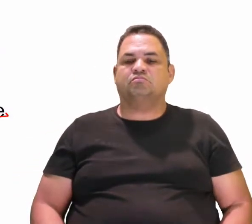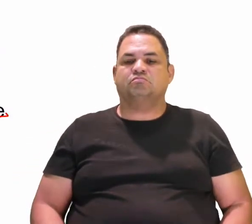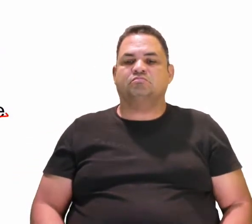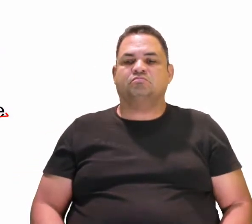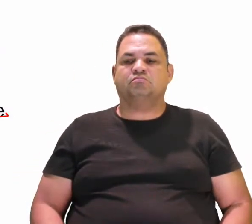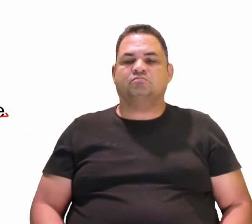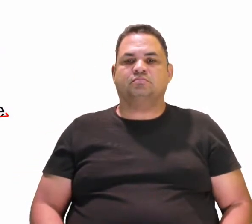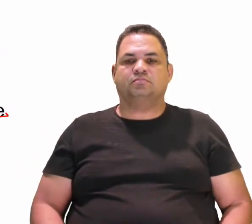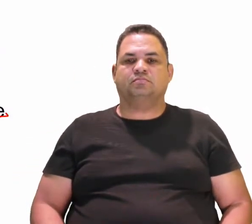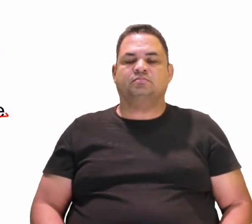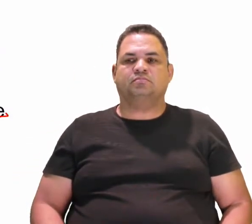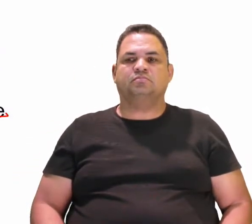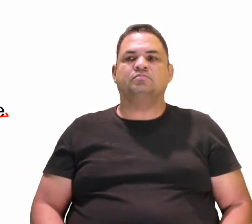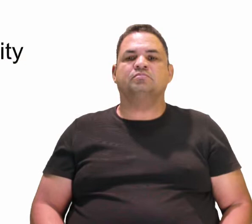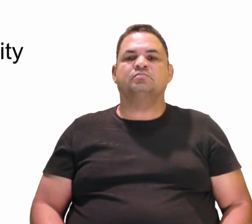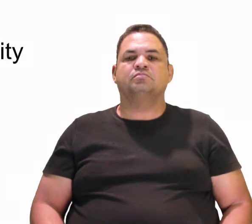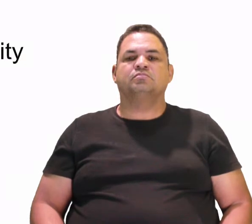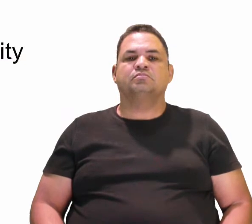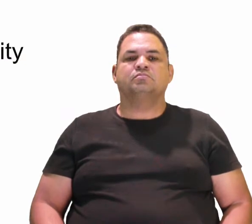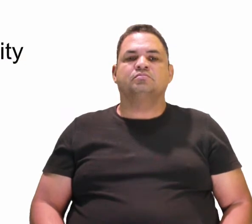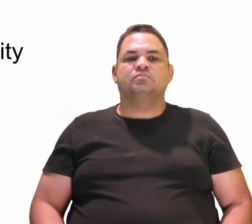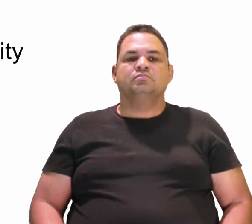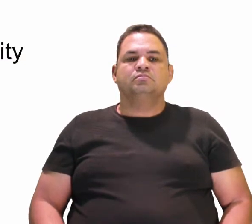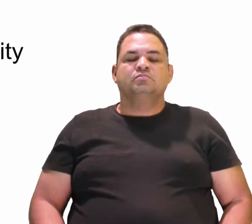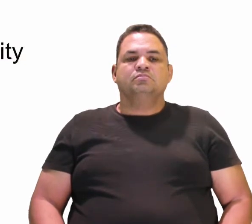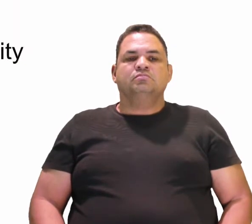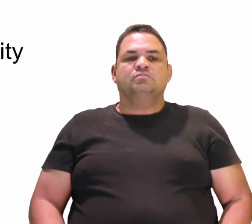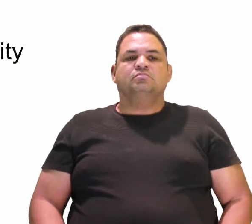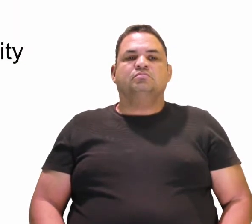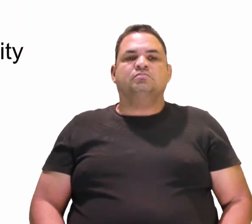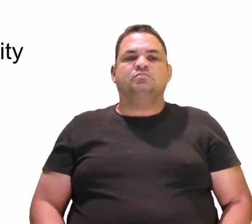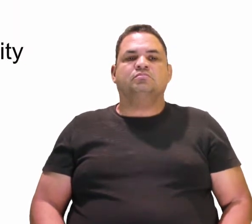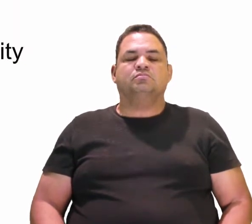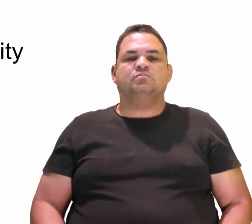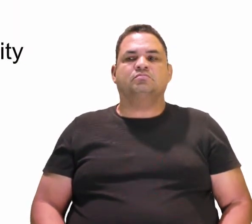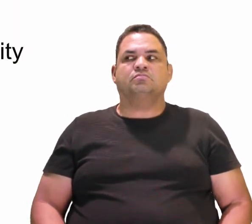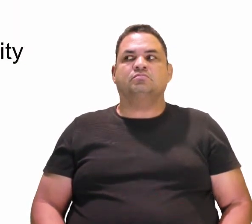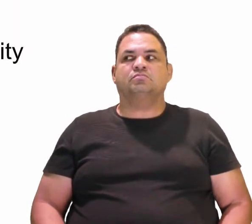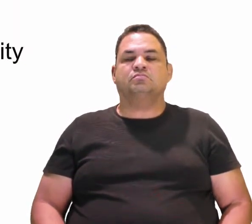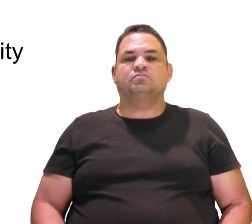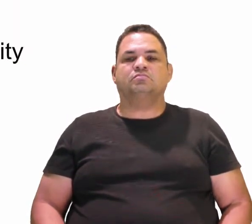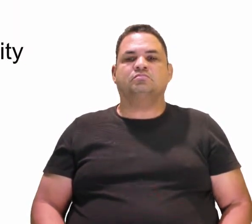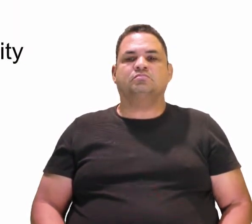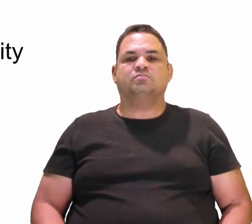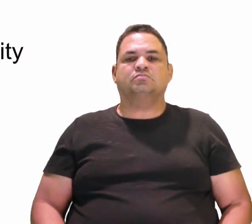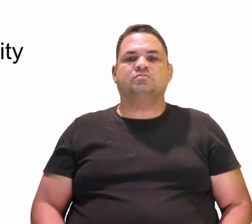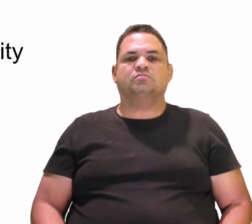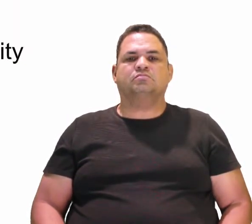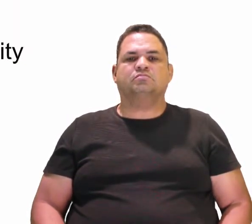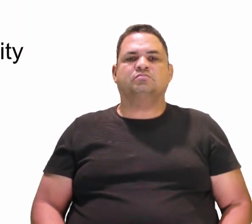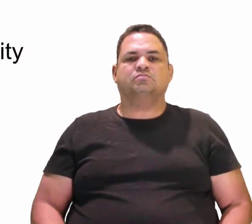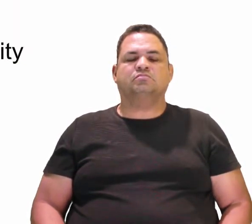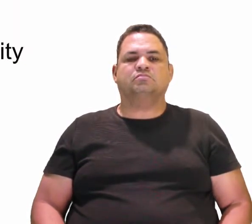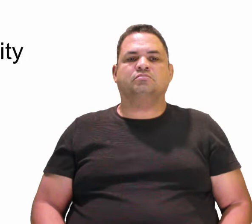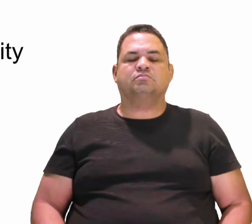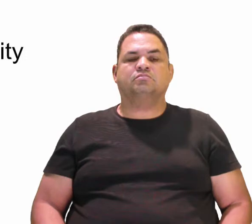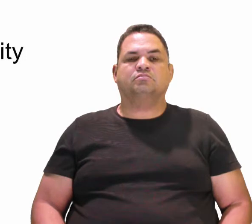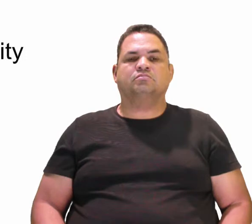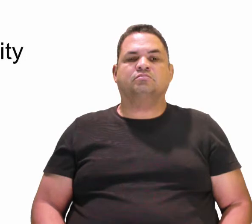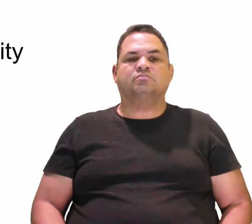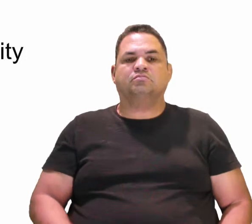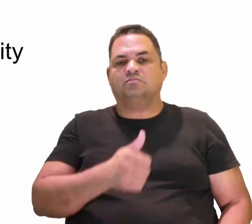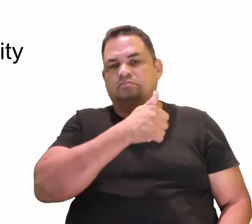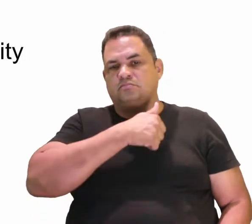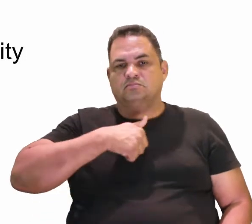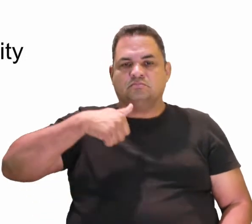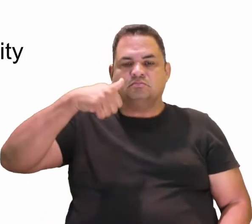destino. Muito bem, olha só. Improving your attitude toward the world. Então, assim,